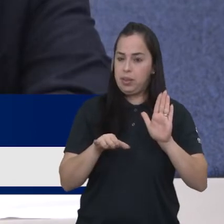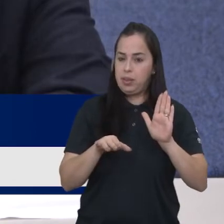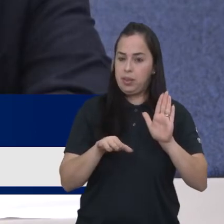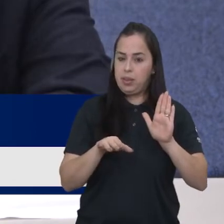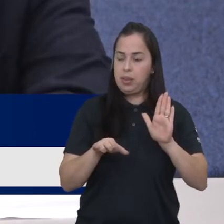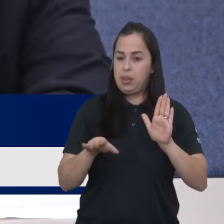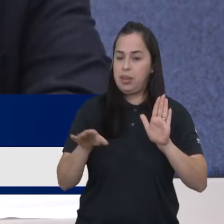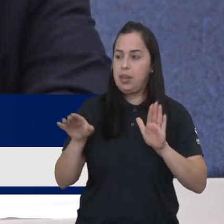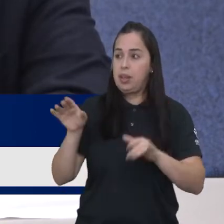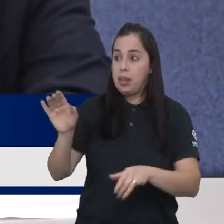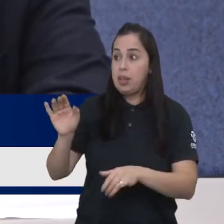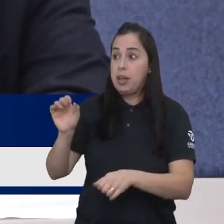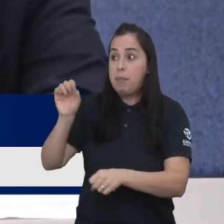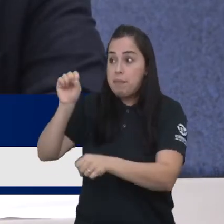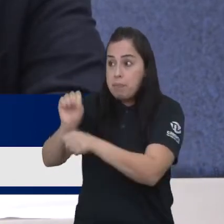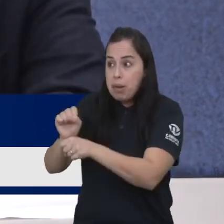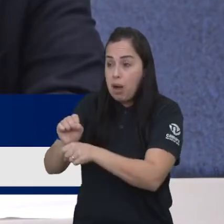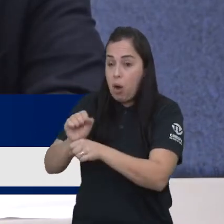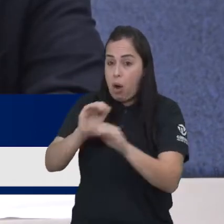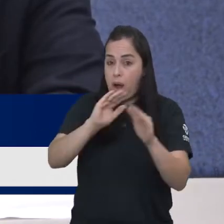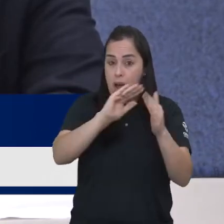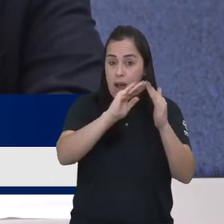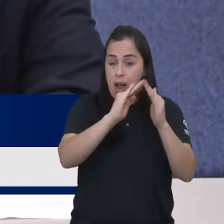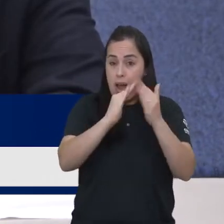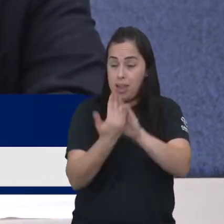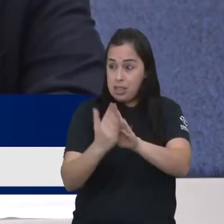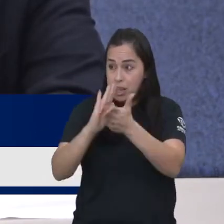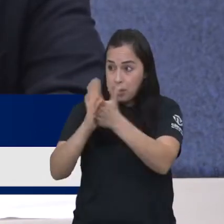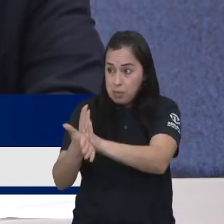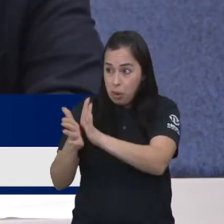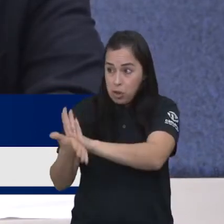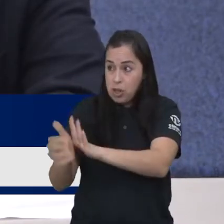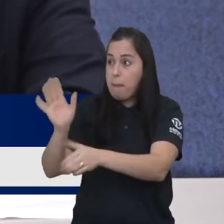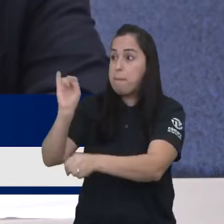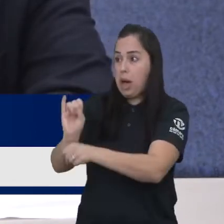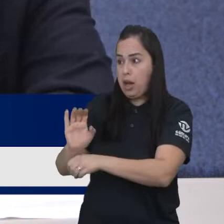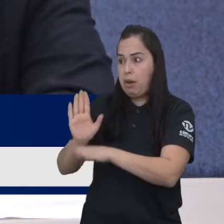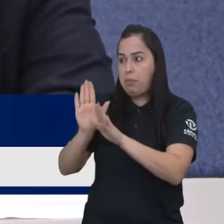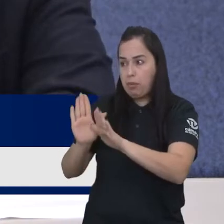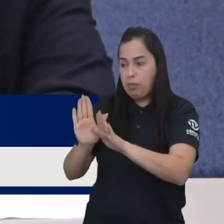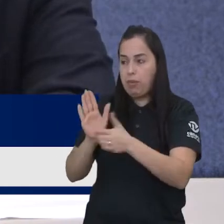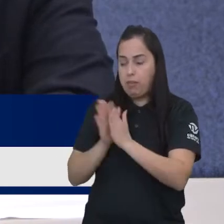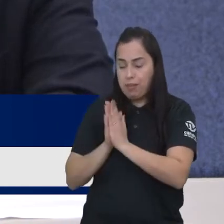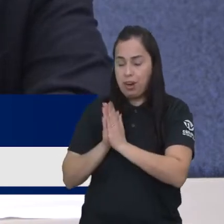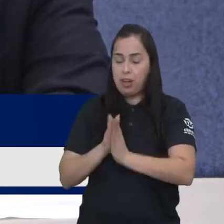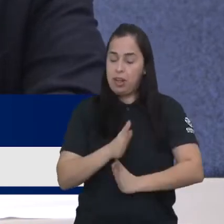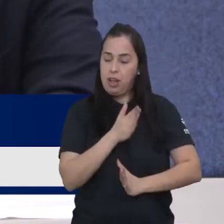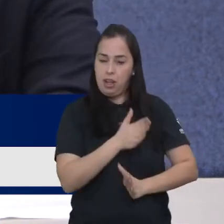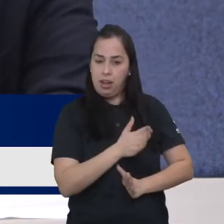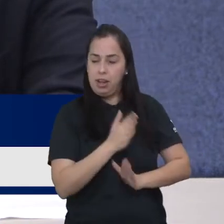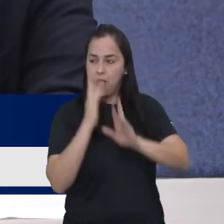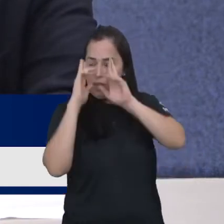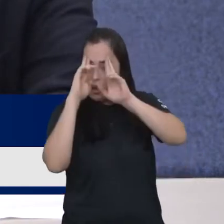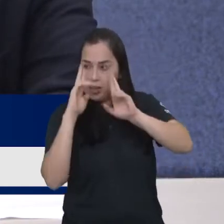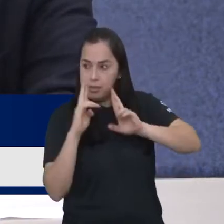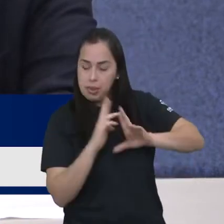que seja paralisada as demolições aqui em São José dos Campos. Eu acho mais que justo, respeitoso com essa comissão,